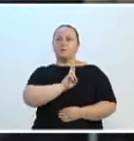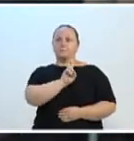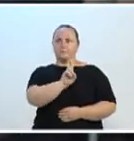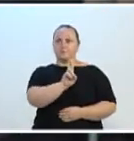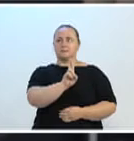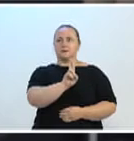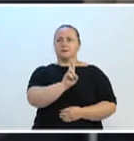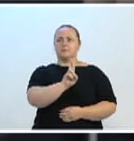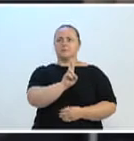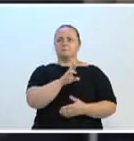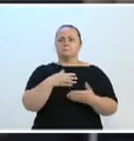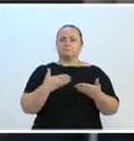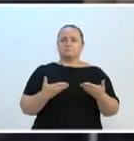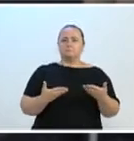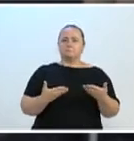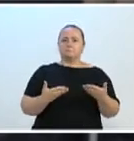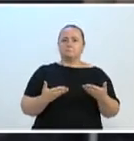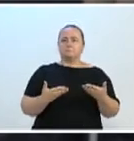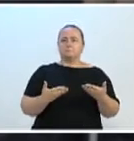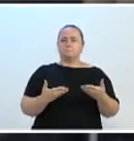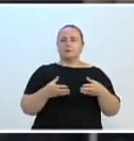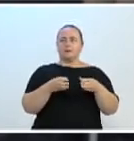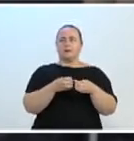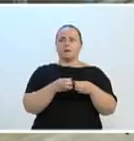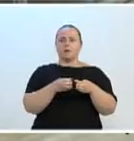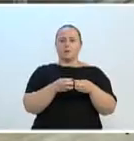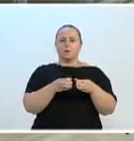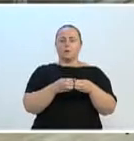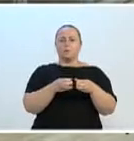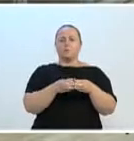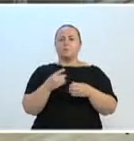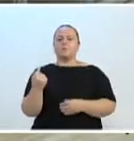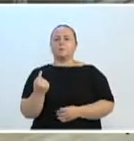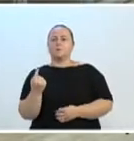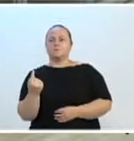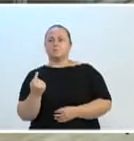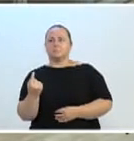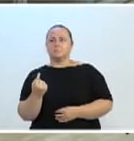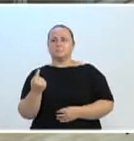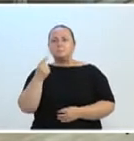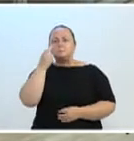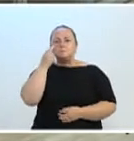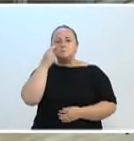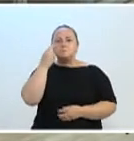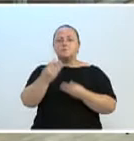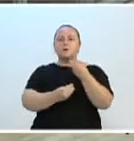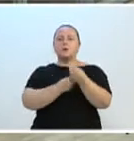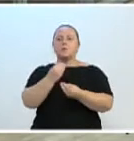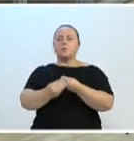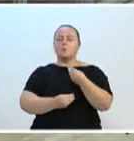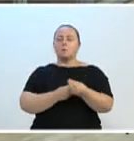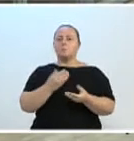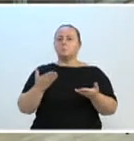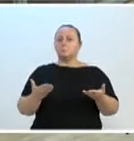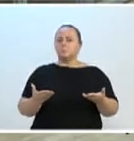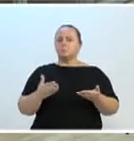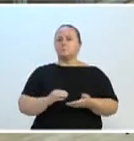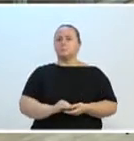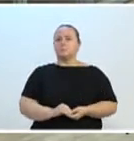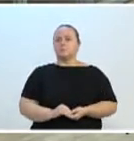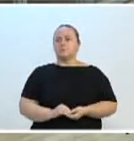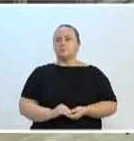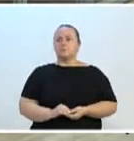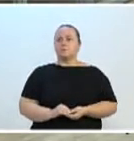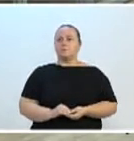Então, com certeza, é o avulso primeiro, presidente. Concordo, solicito revisão aqui técnica para que a gente possa ter essa certeza da equipe técnica aqui da casa.